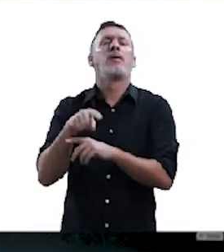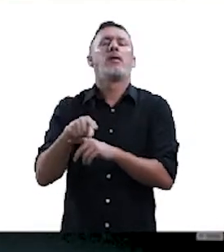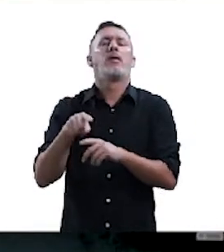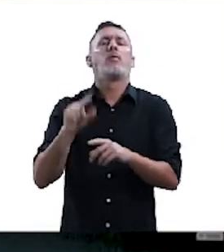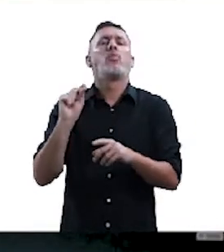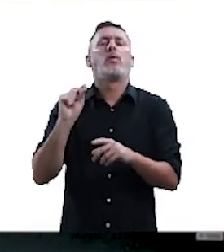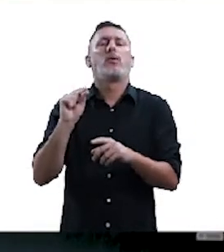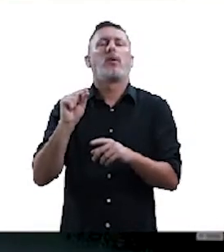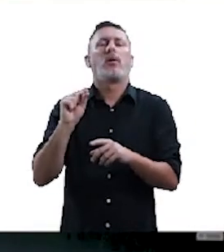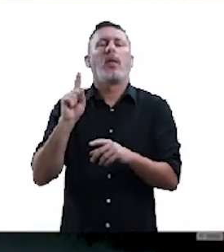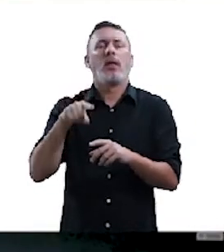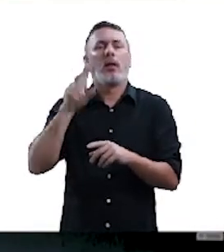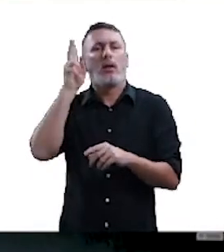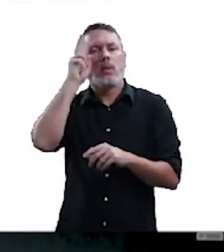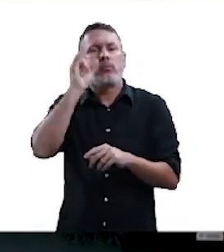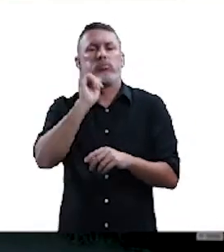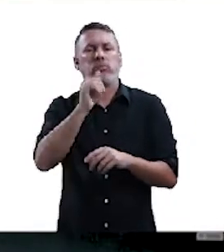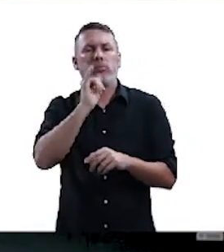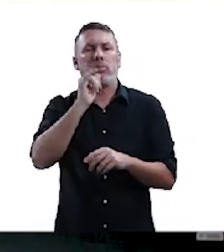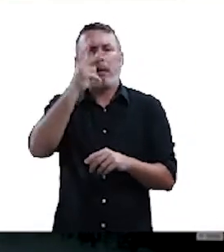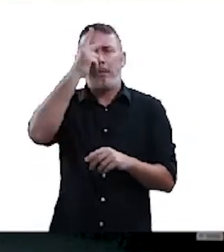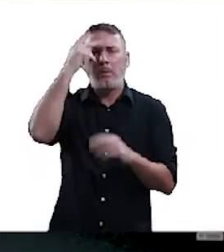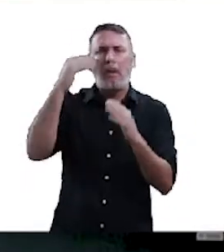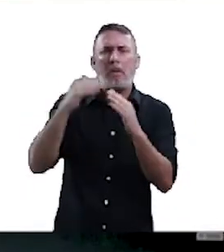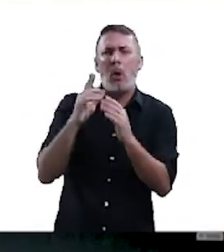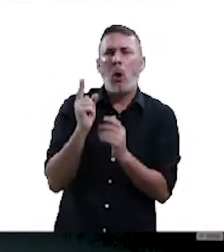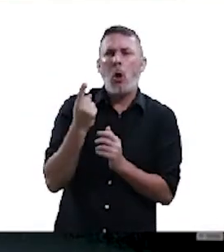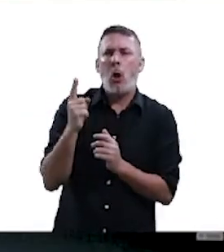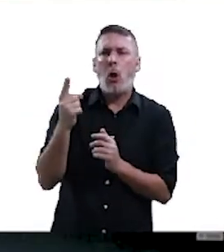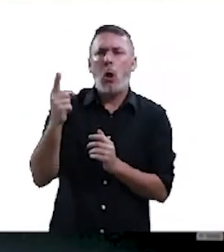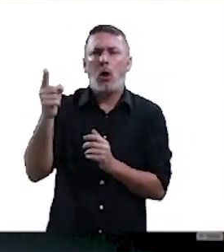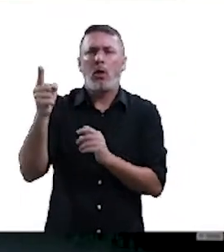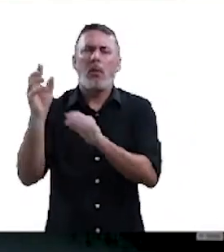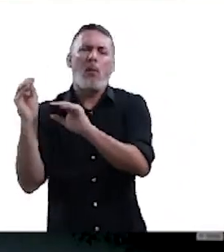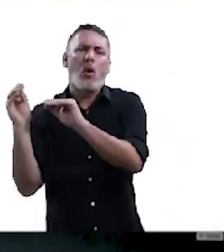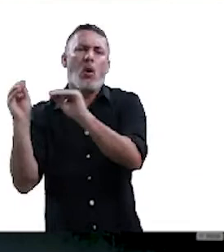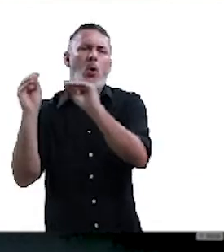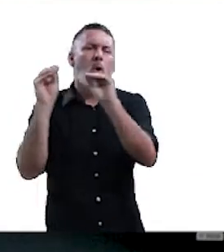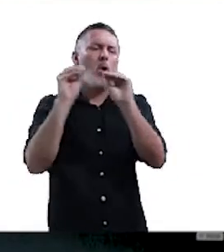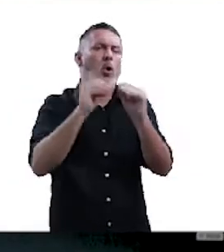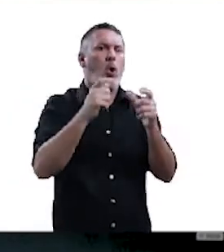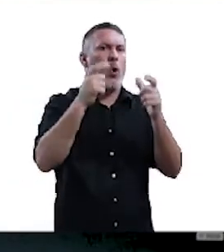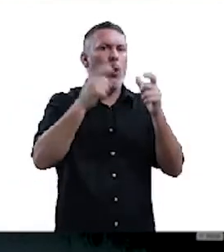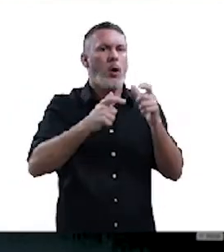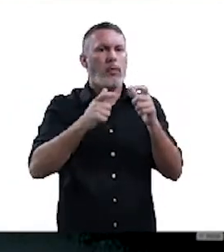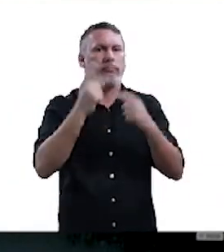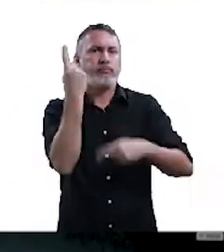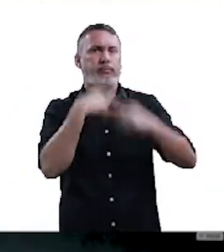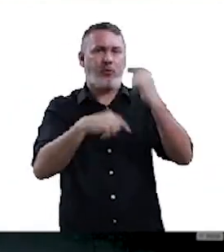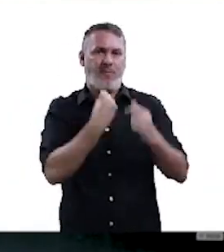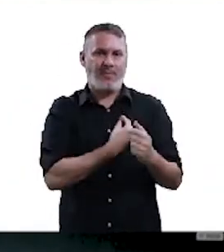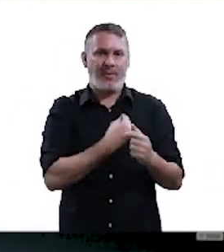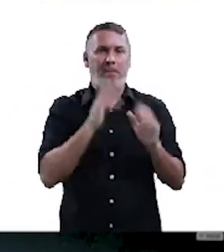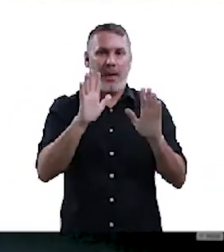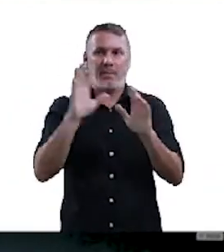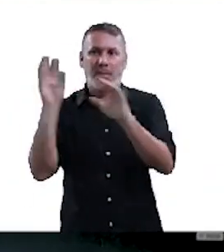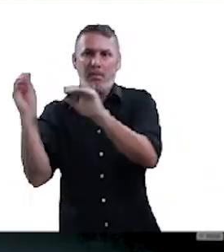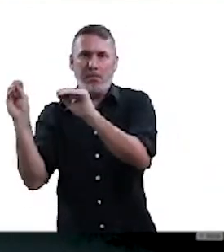que saem de um local e vai em busca de uma vida melhor. Nesse caminho, eles vão enfrentar diversos